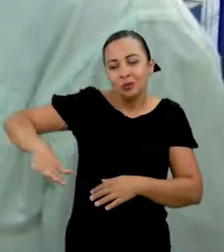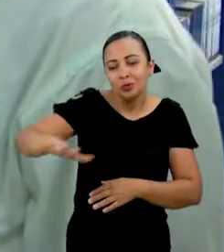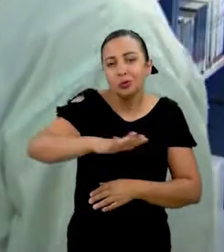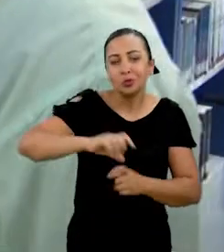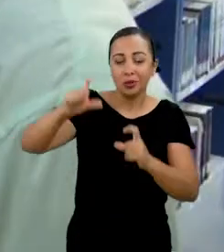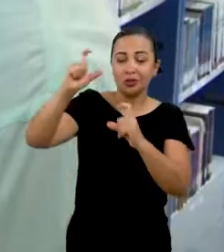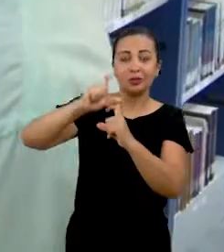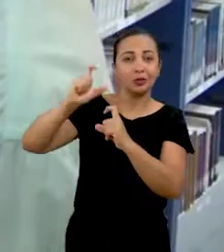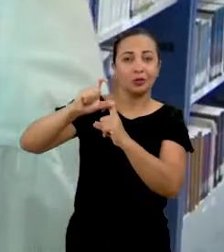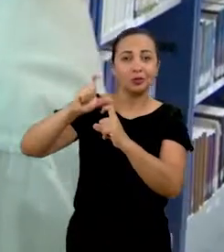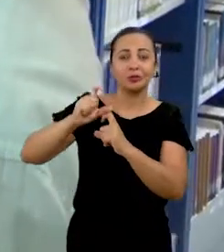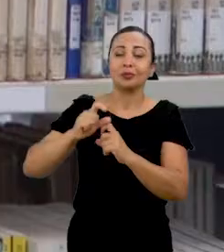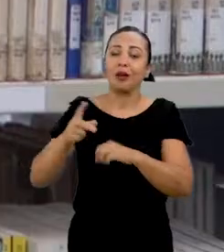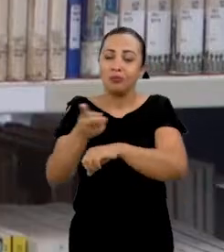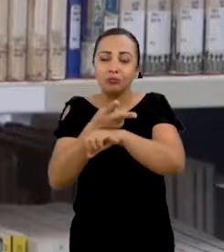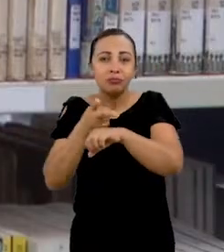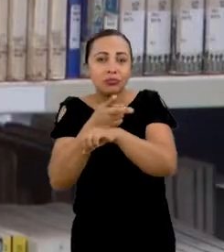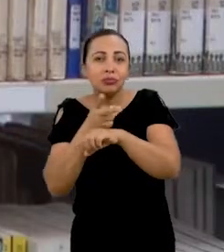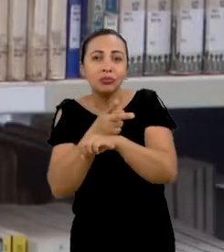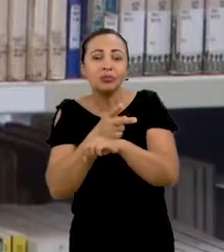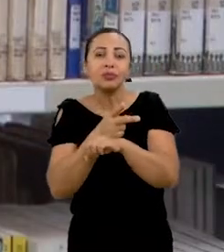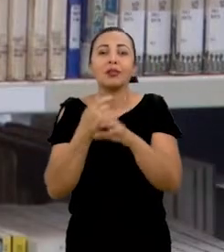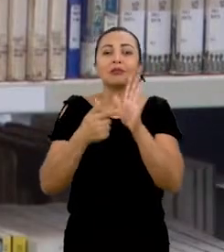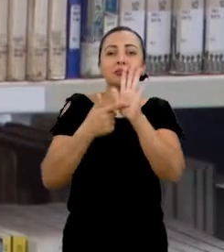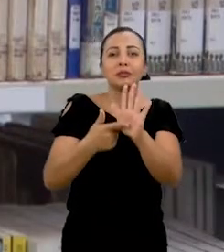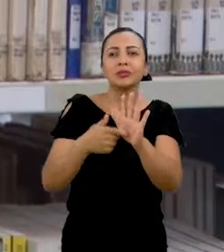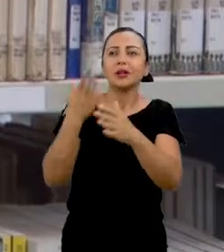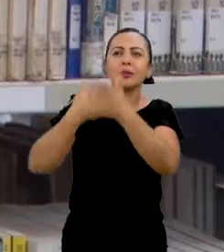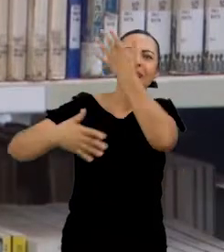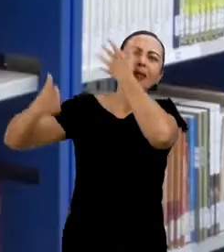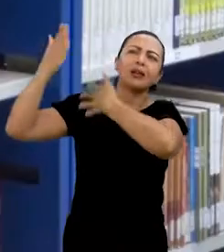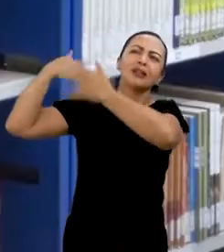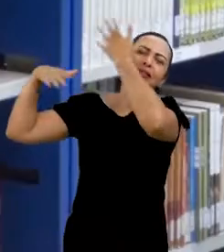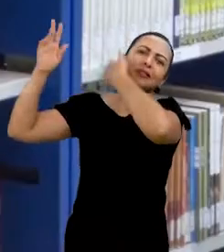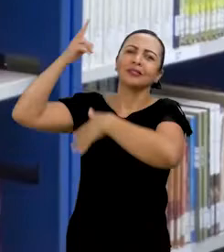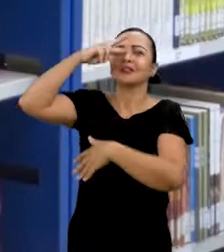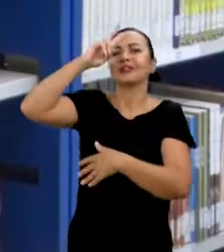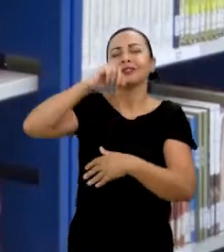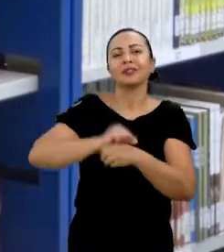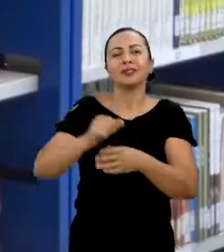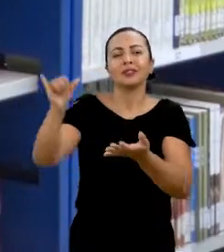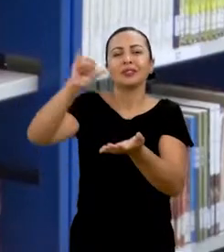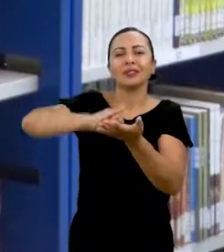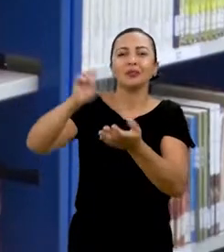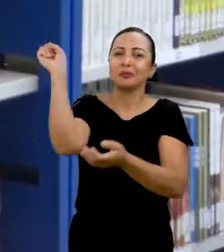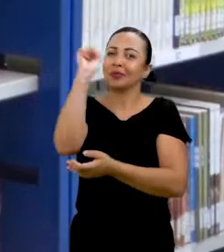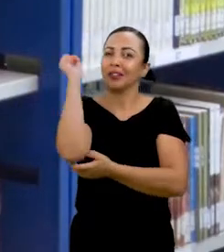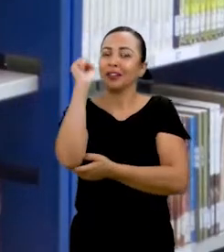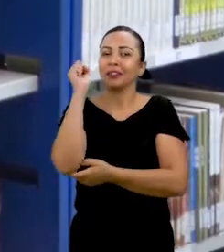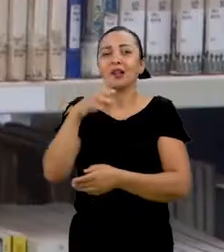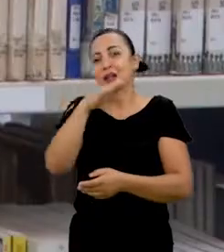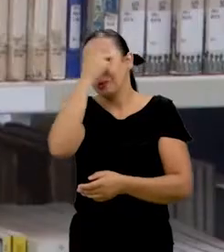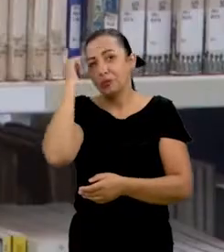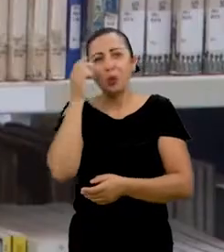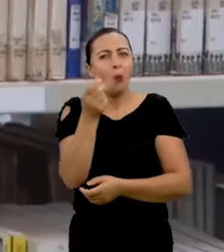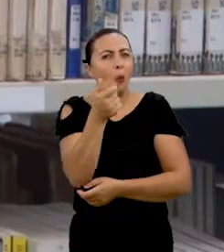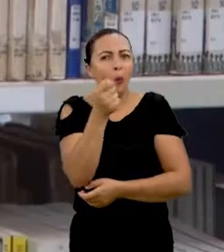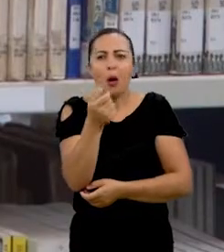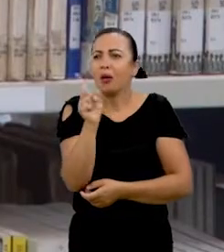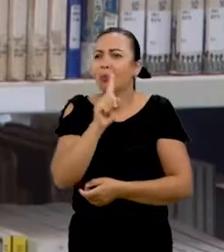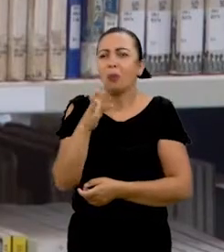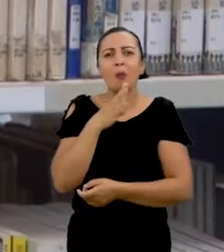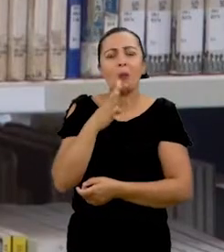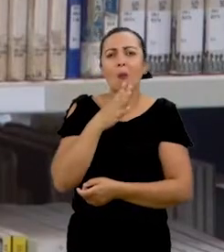que se situa em Aracaju e procura dar conta de um passado histórico da capital sergipana que as pessoas quase